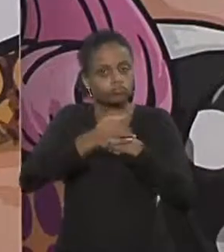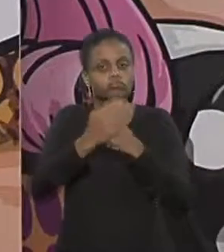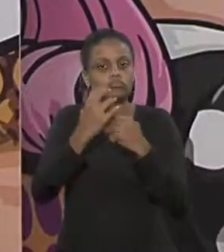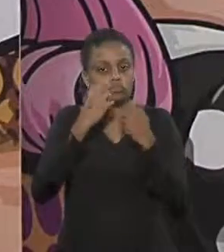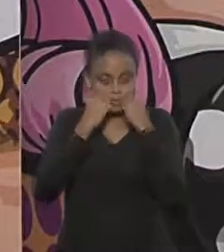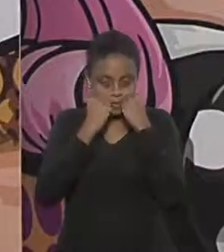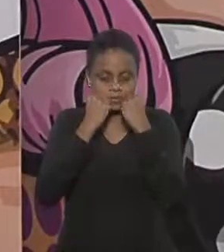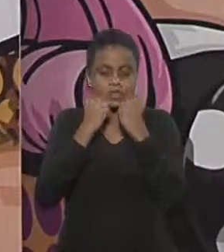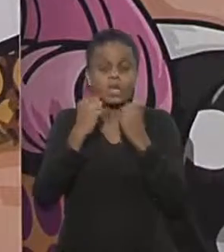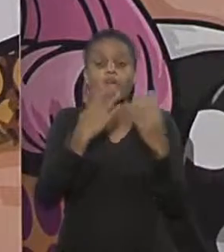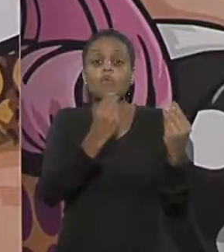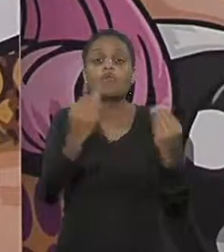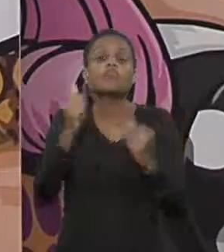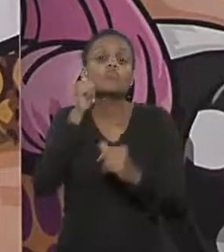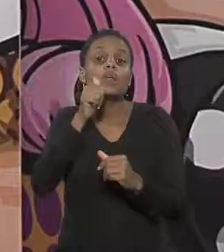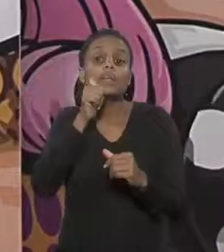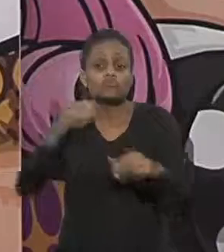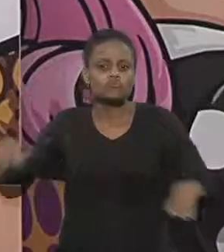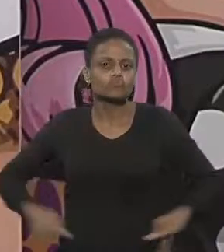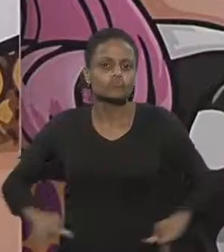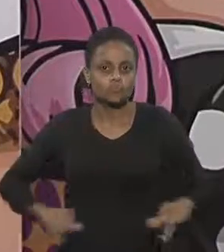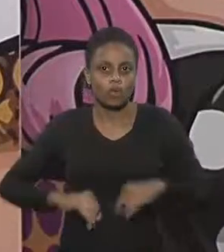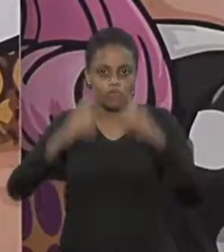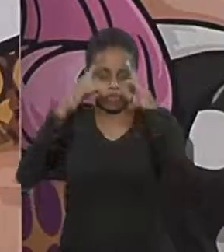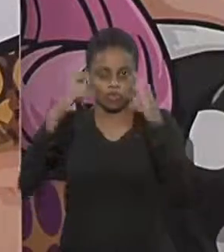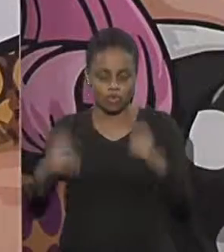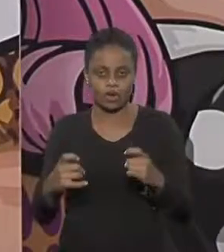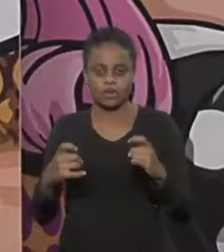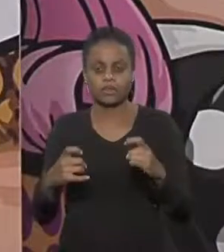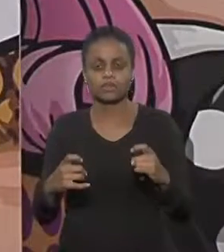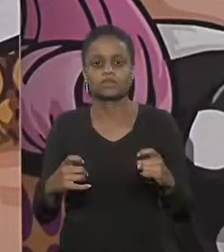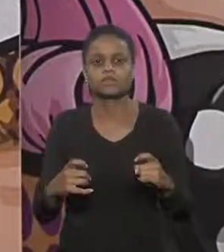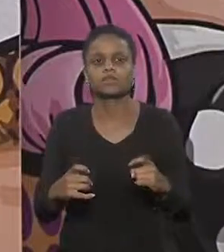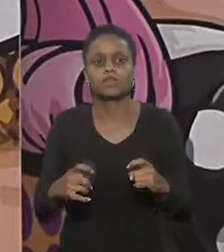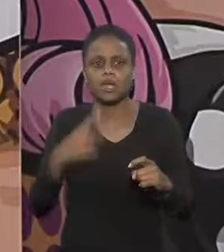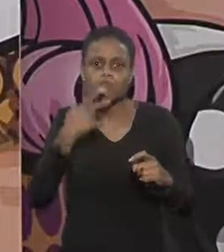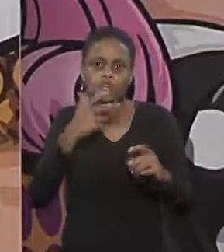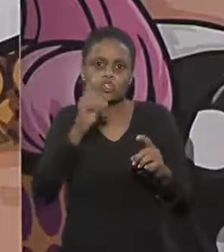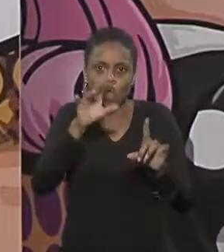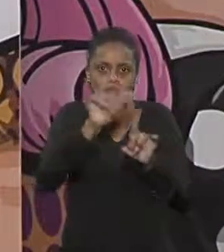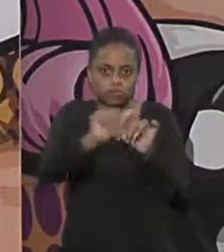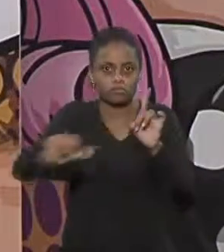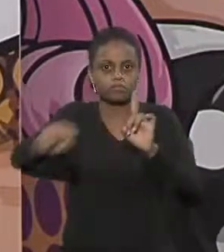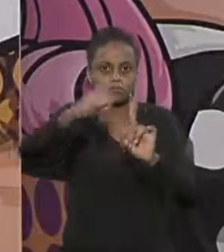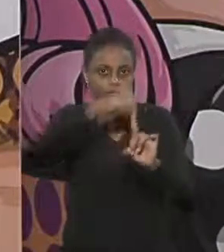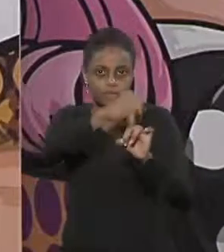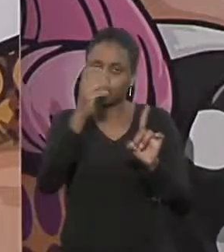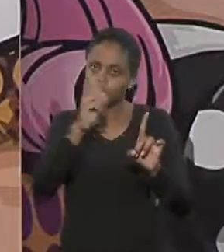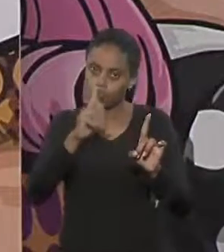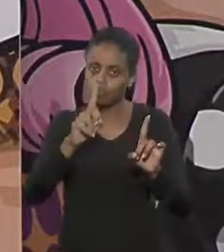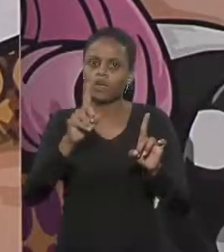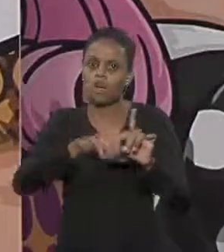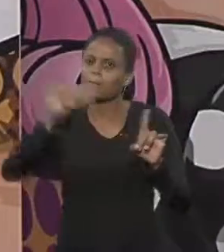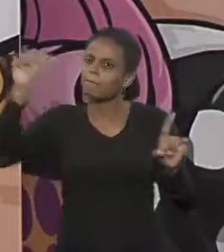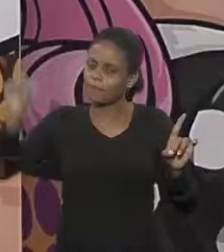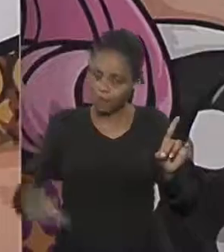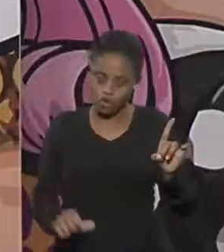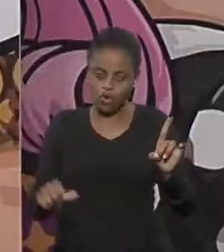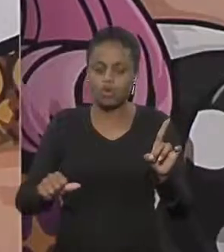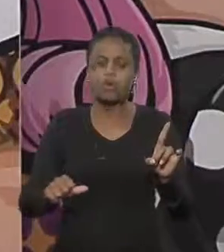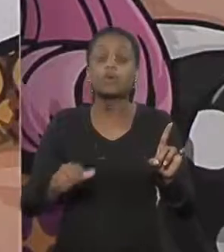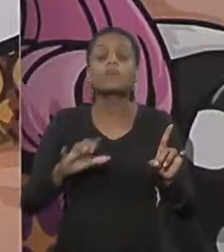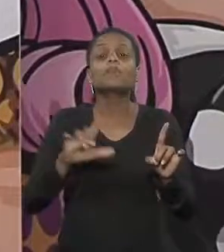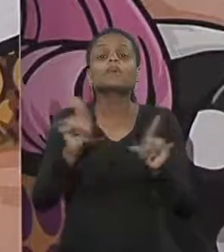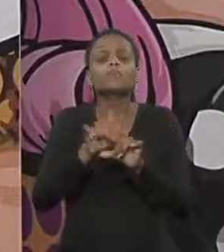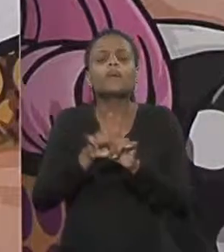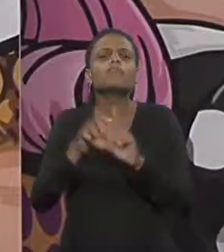isso? Muitas mulheres que são vítimas de violência, não estou falando com relação ao feminicídio, que é a forma mais